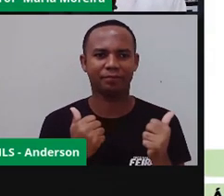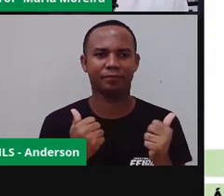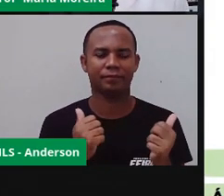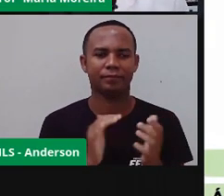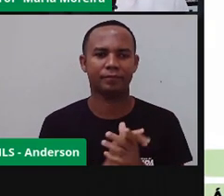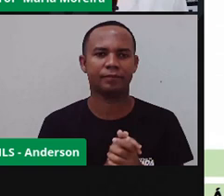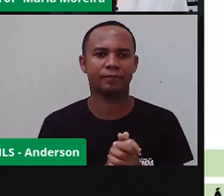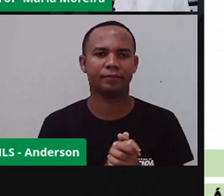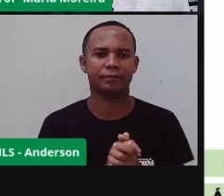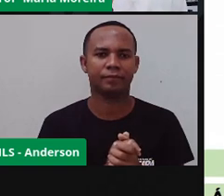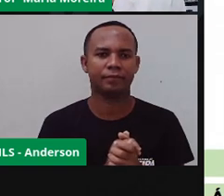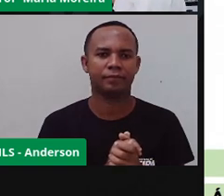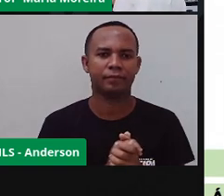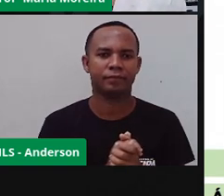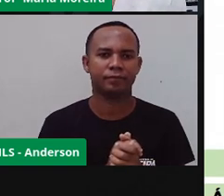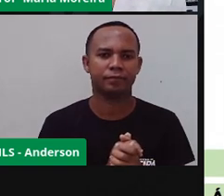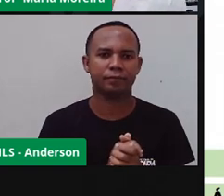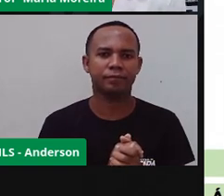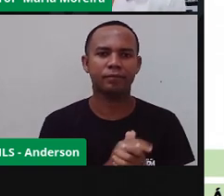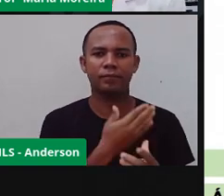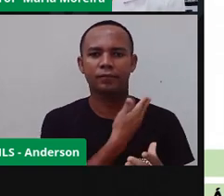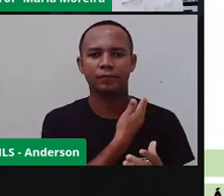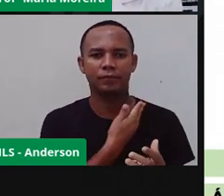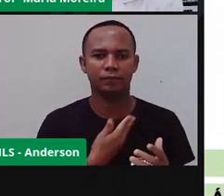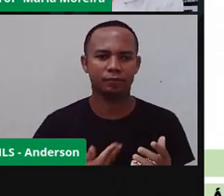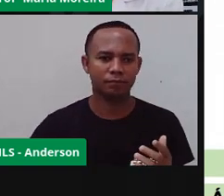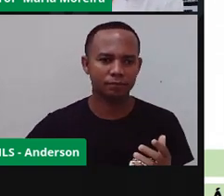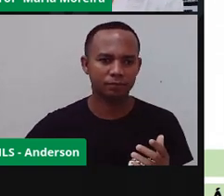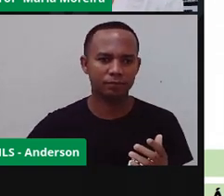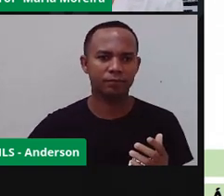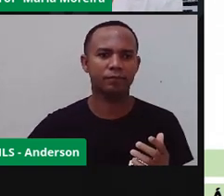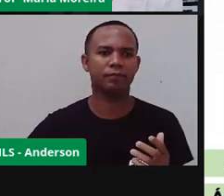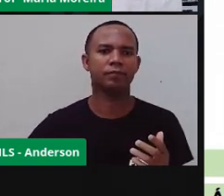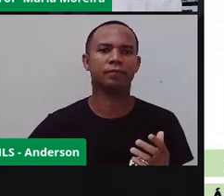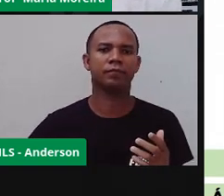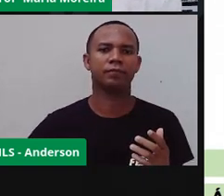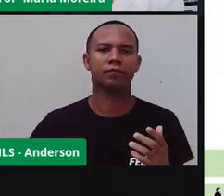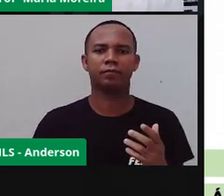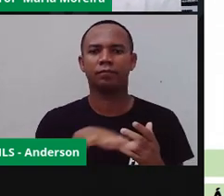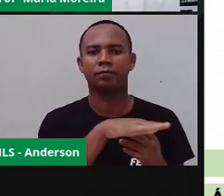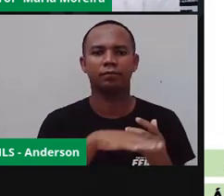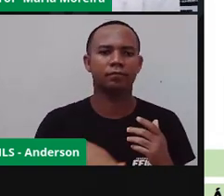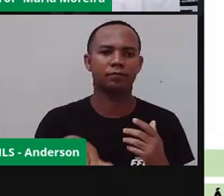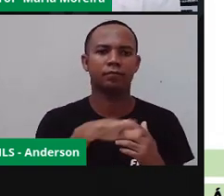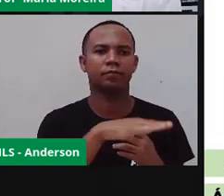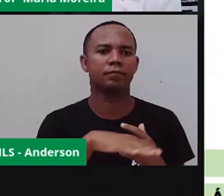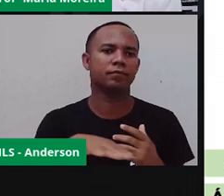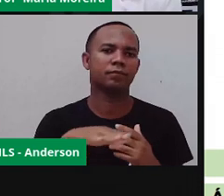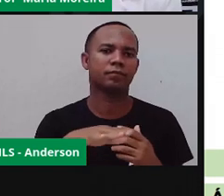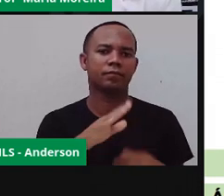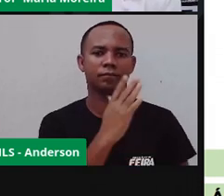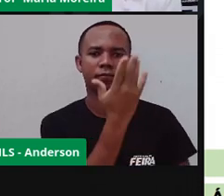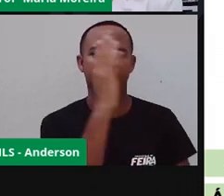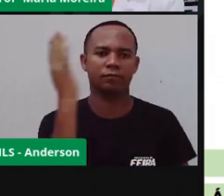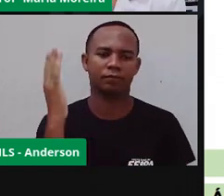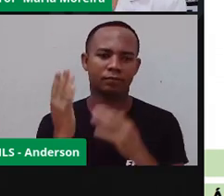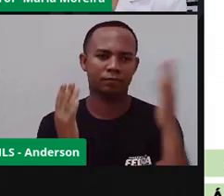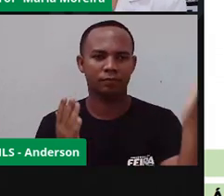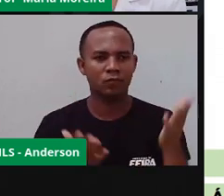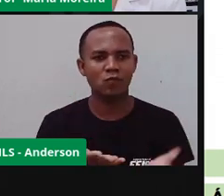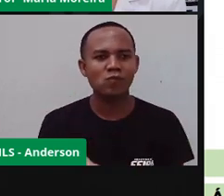Vamos lá. Espaços públicos e a conservação do meio ambiente. Nossa temática aí